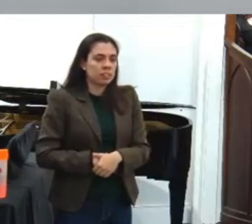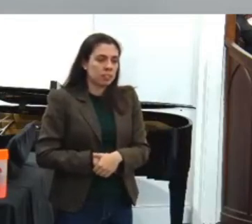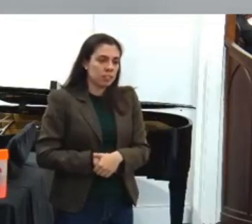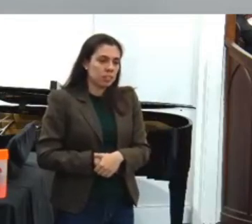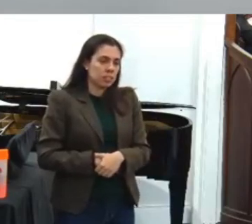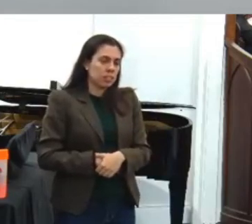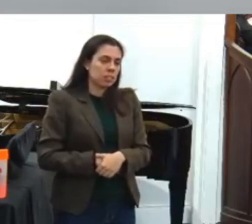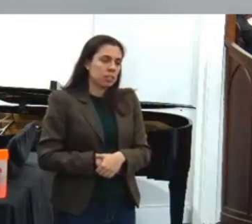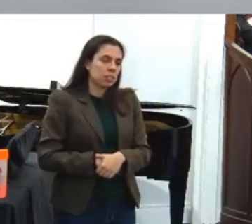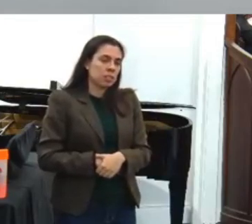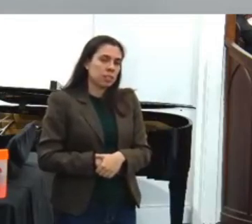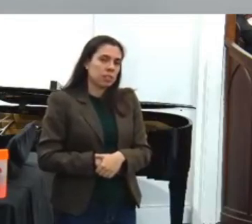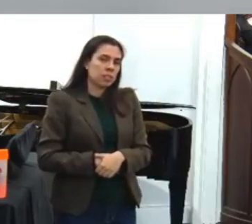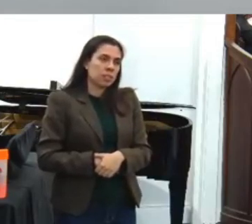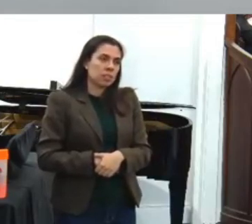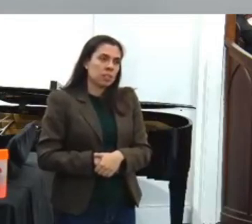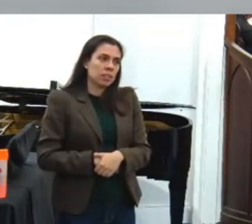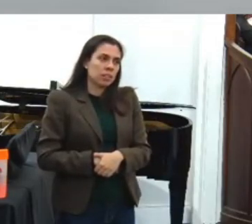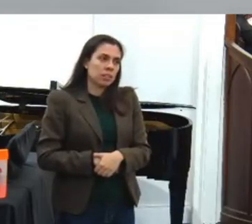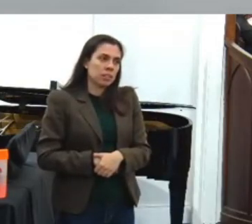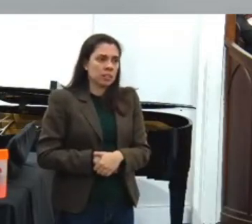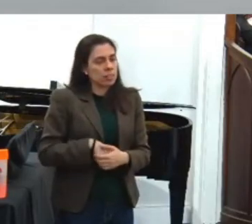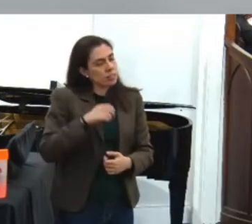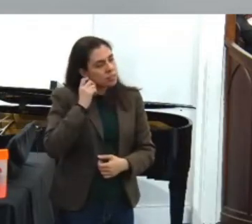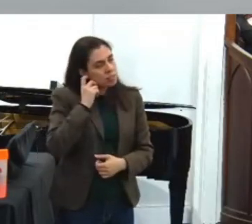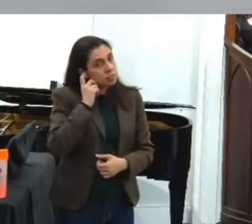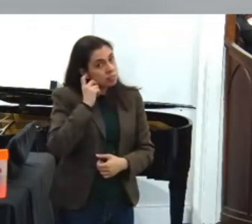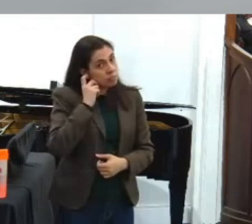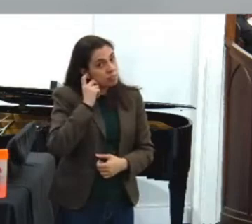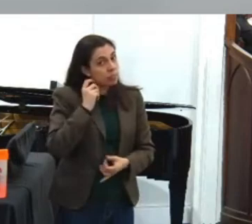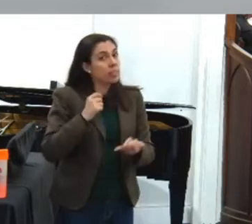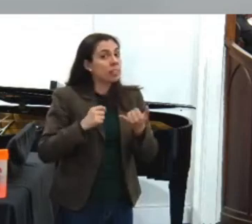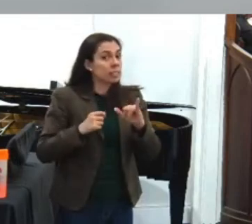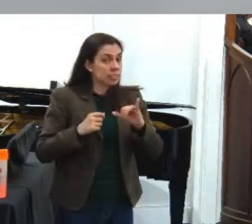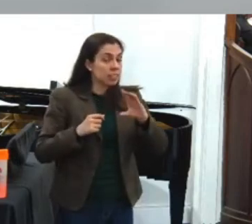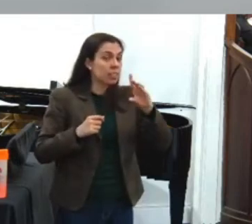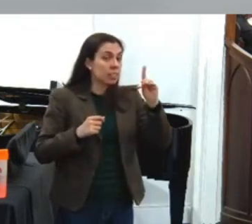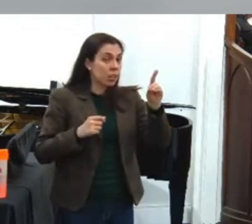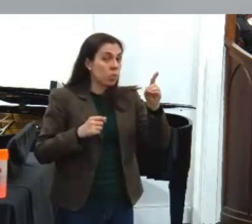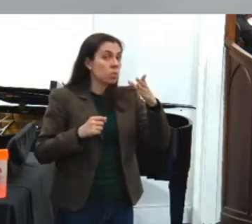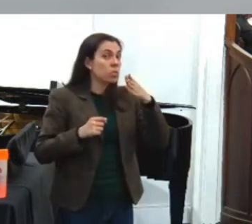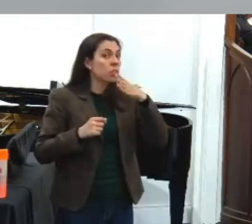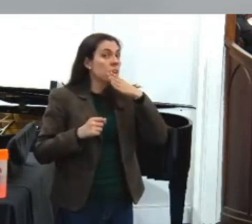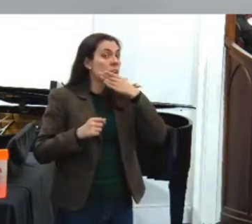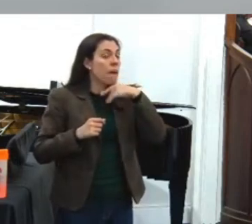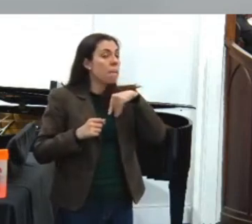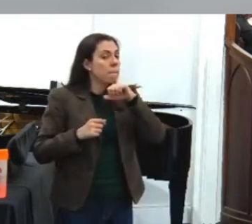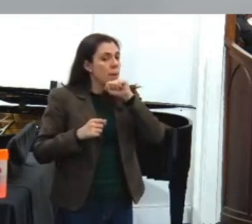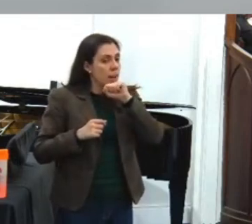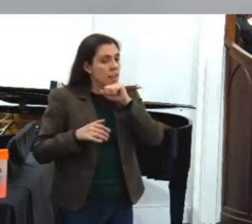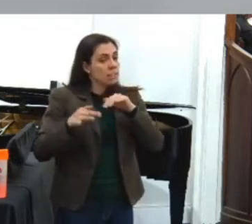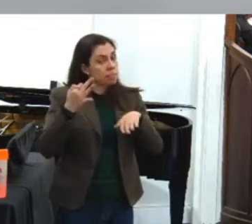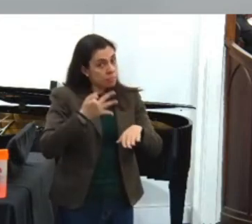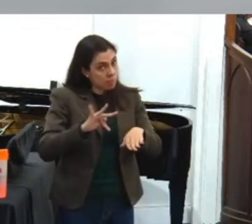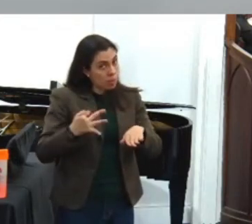ama os seus filhos. Ele os repreende. Ele os disciplina.